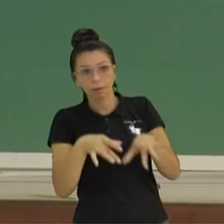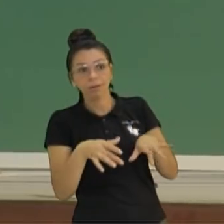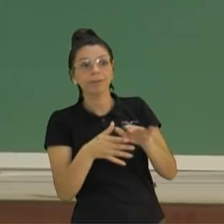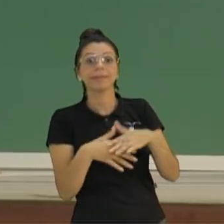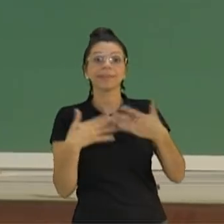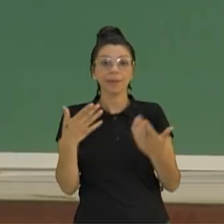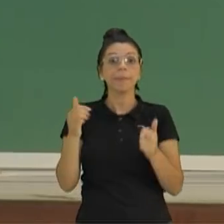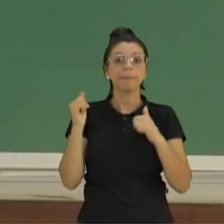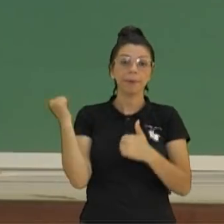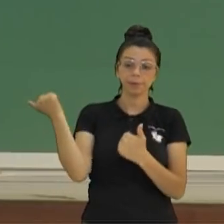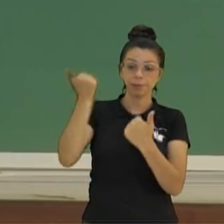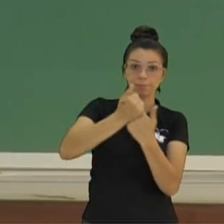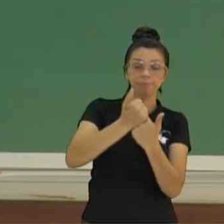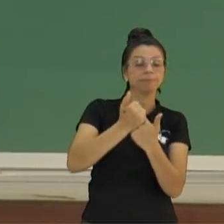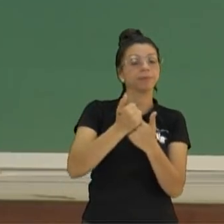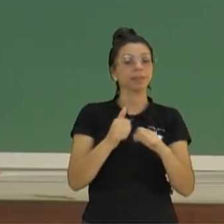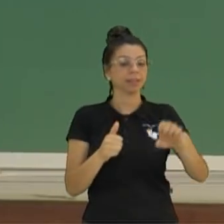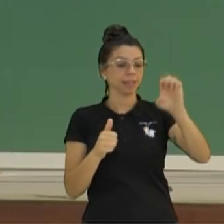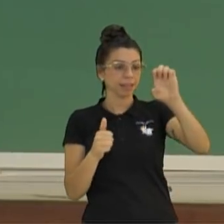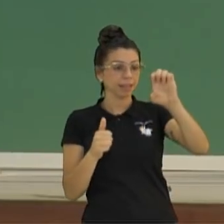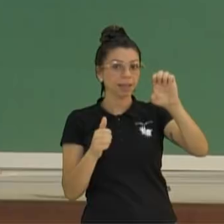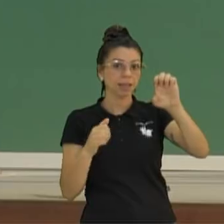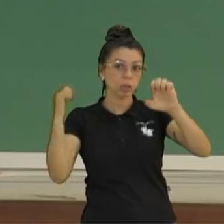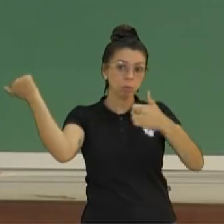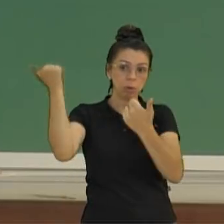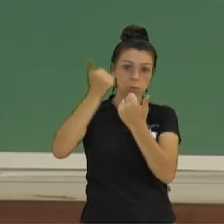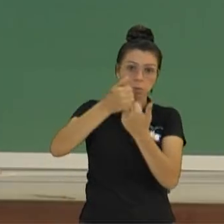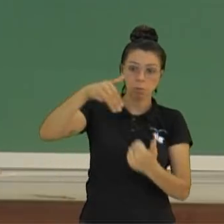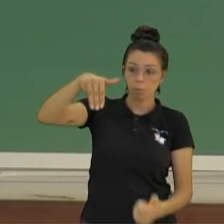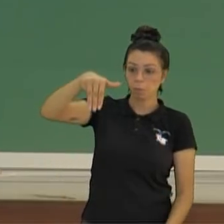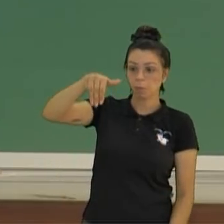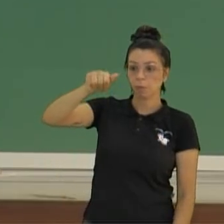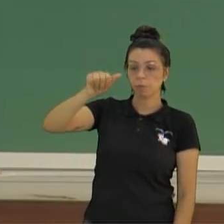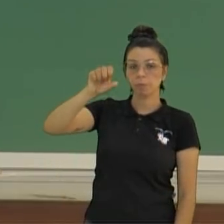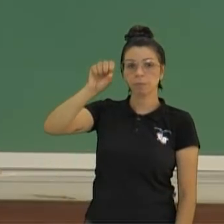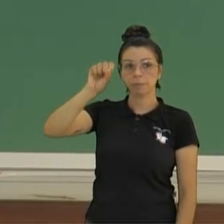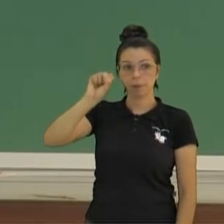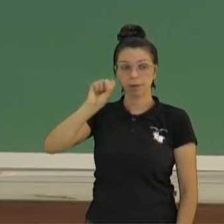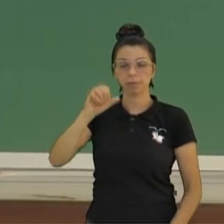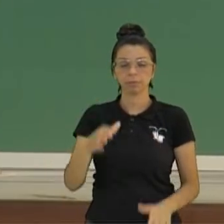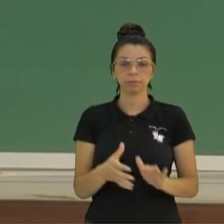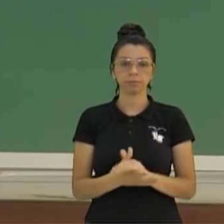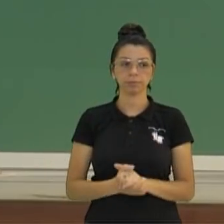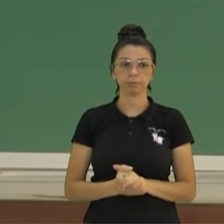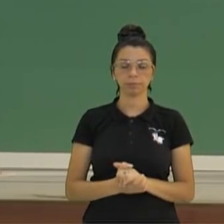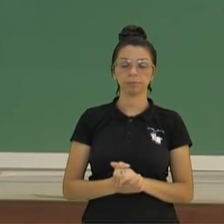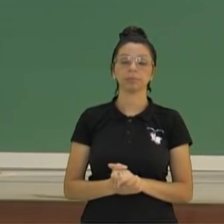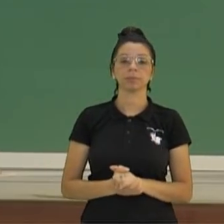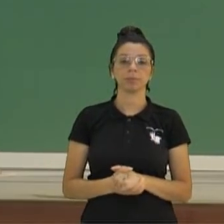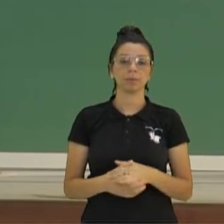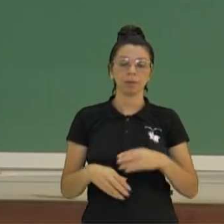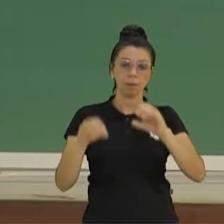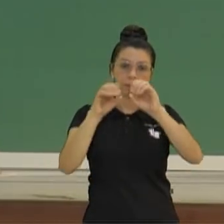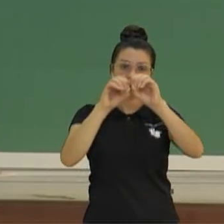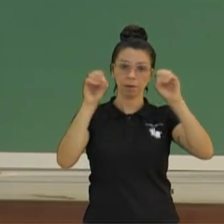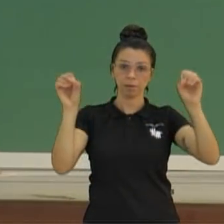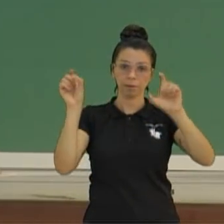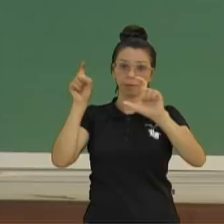posso substituir por essa. Então, as orações